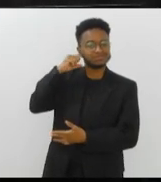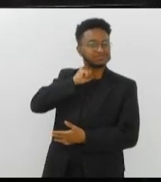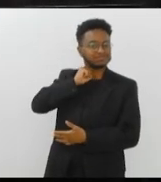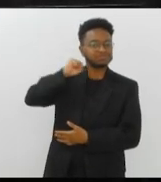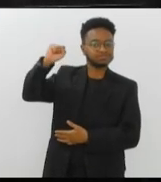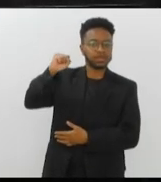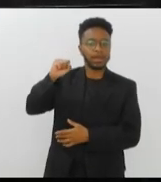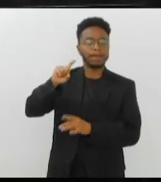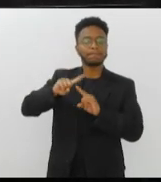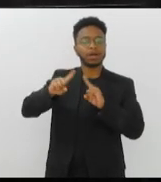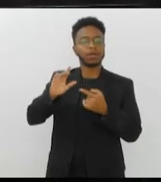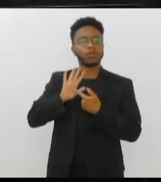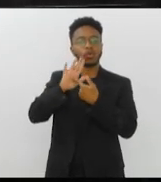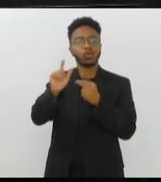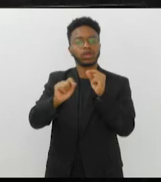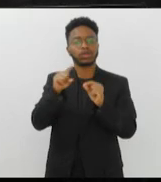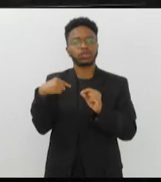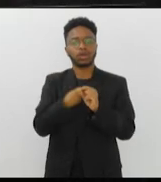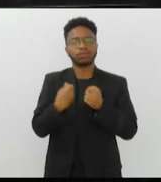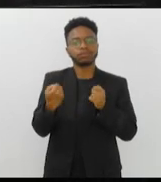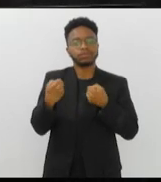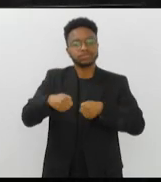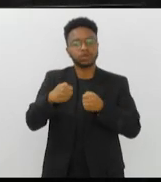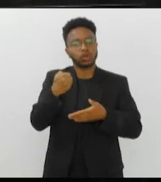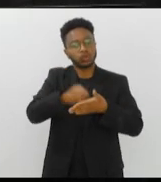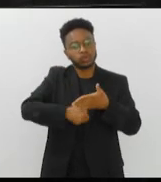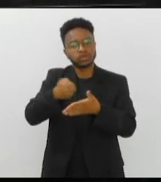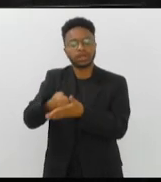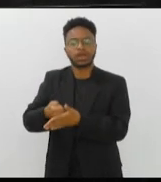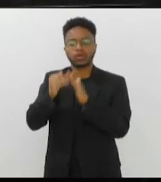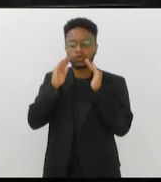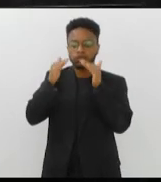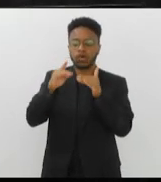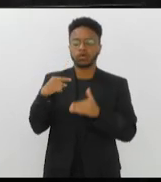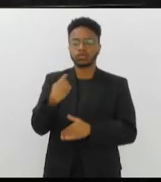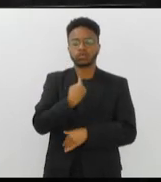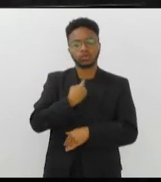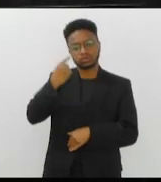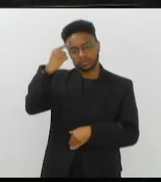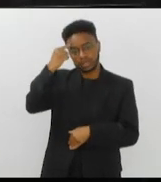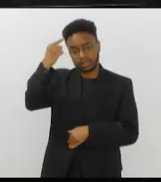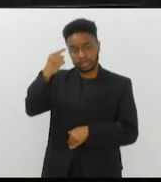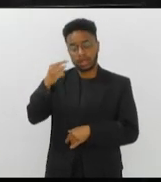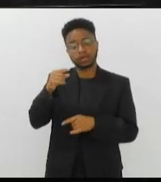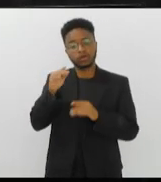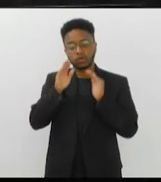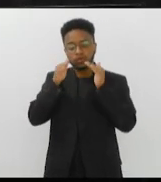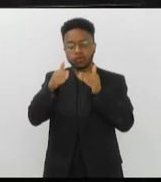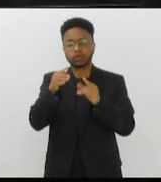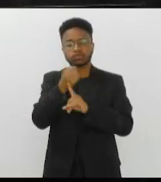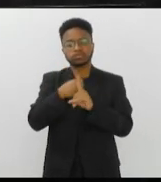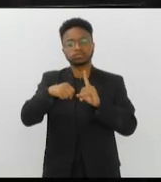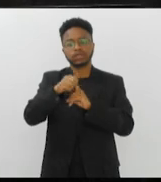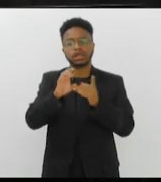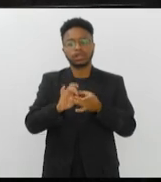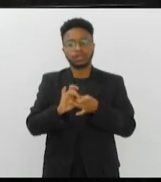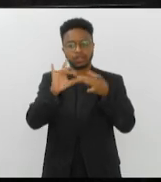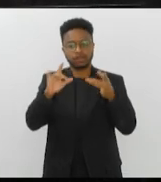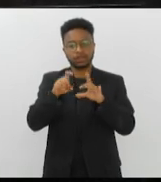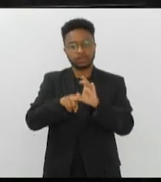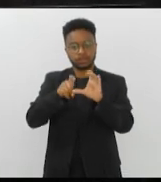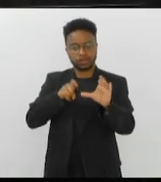de lutar por nossos ideais, por uma sociedade livre e independente. Minha história se confunde, se